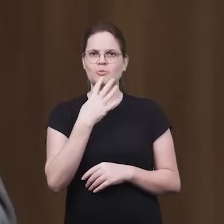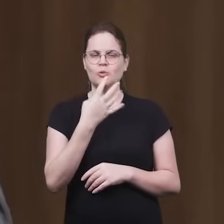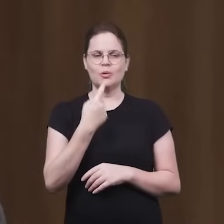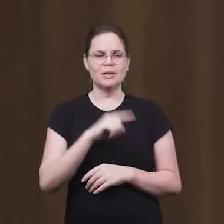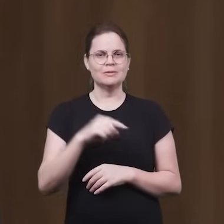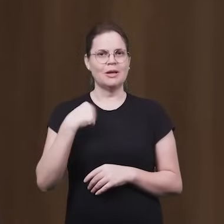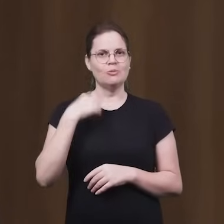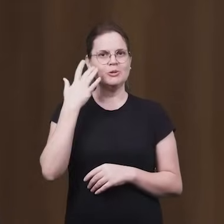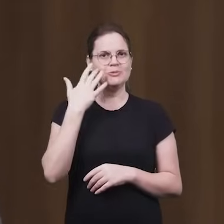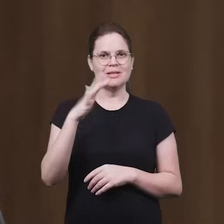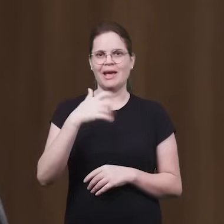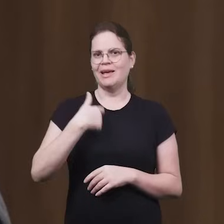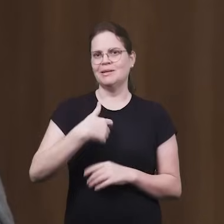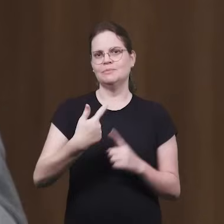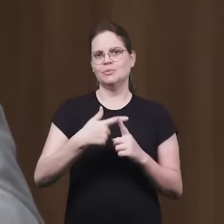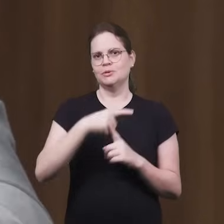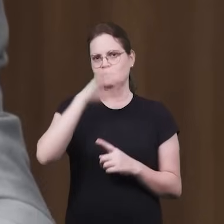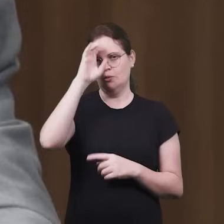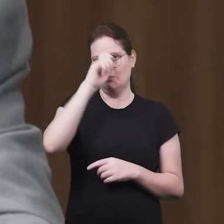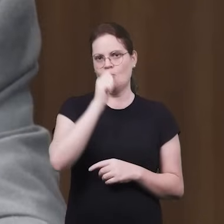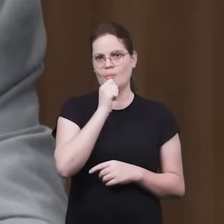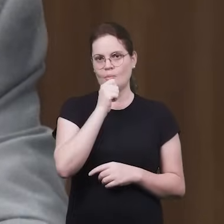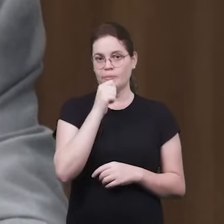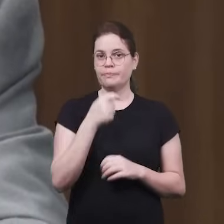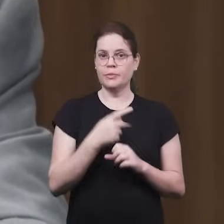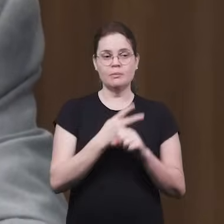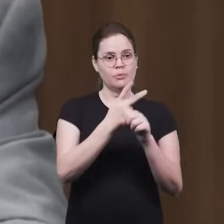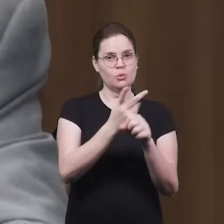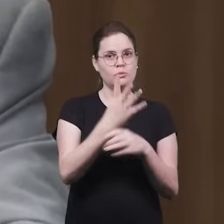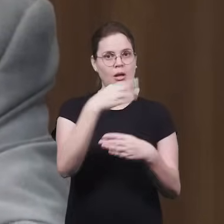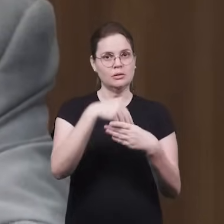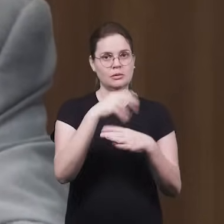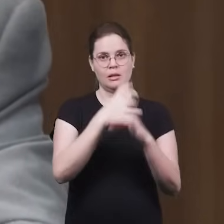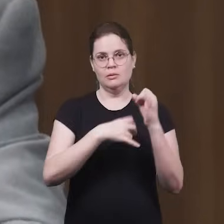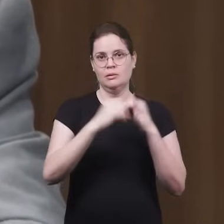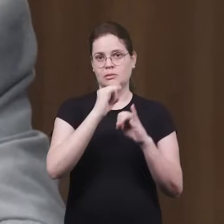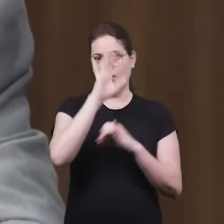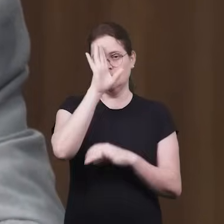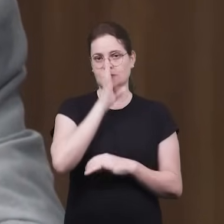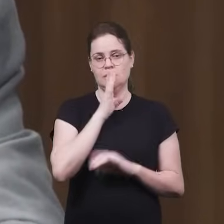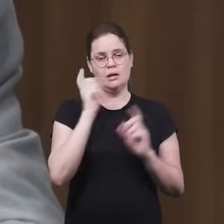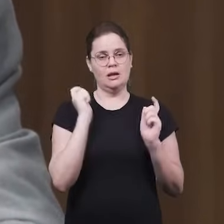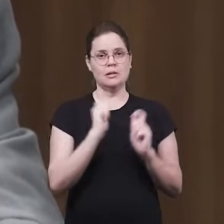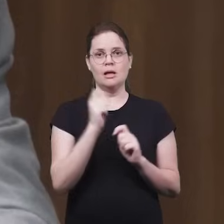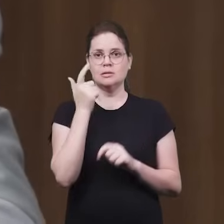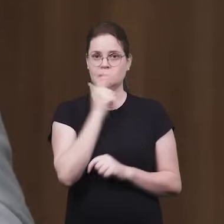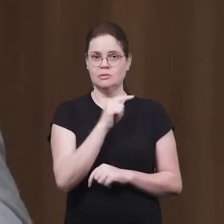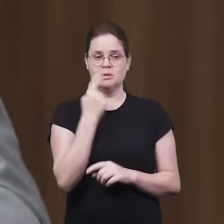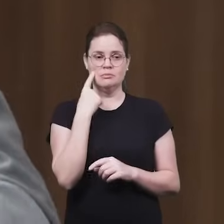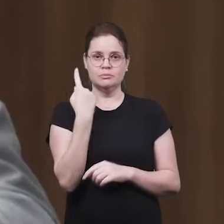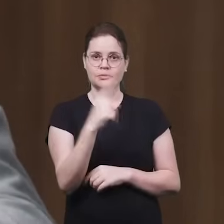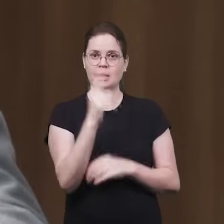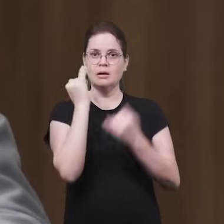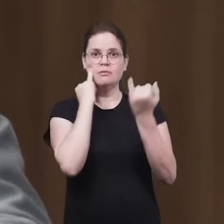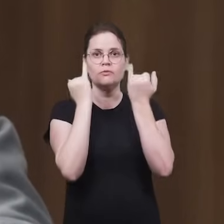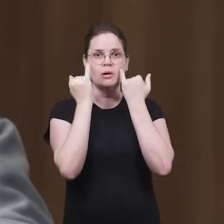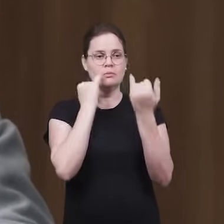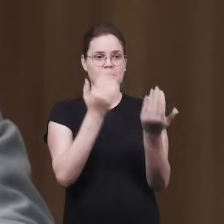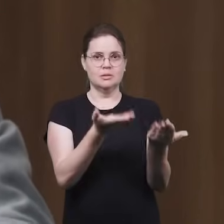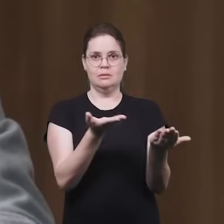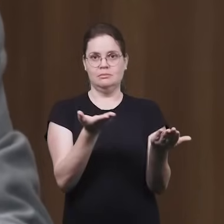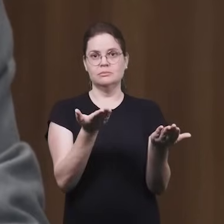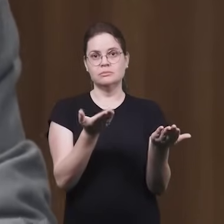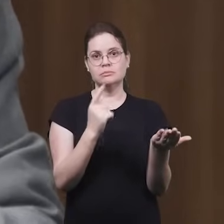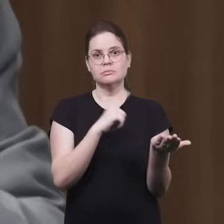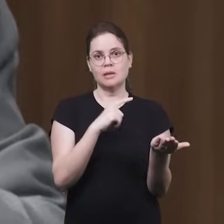conseguiu, não aprendeu ainda a fazer, você encontra de graça dentro da internet. Está ali, a informação está ali.